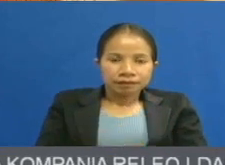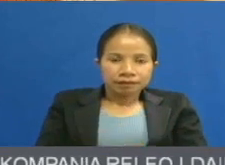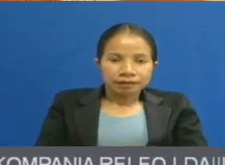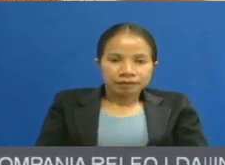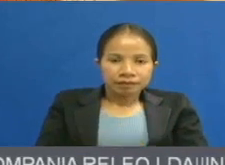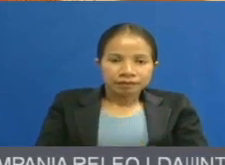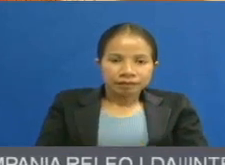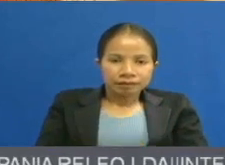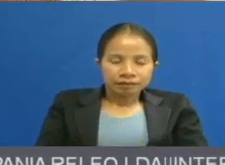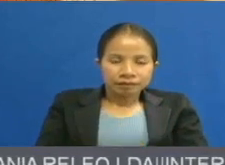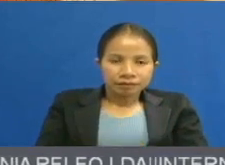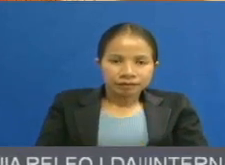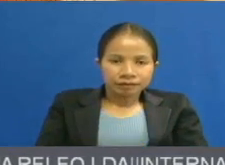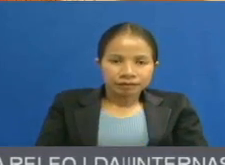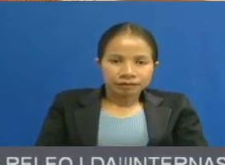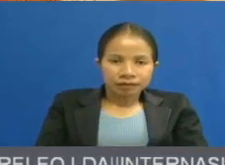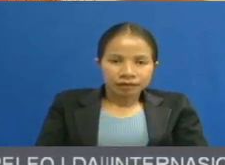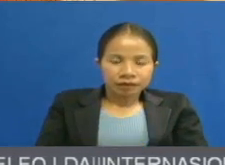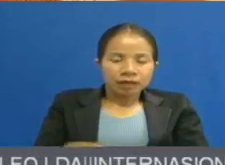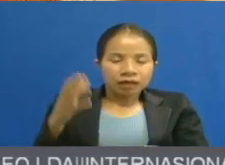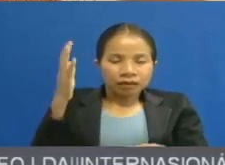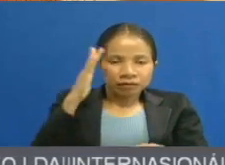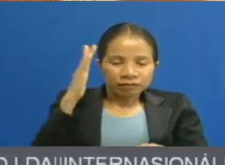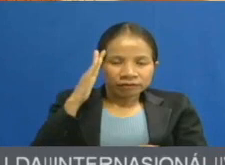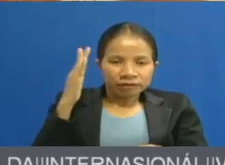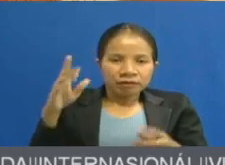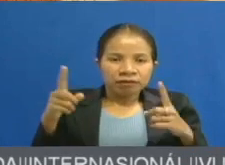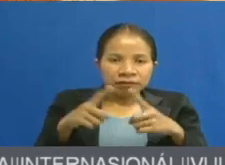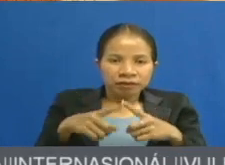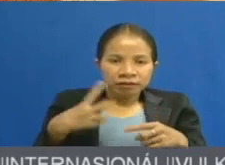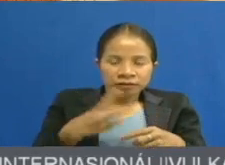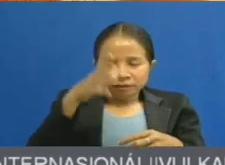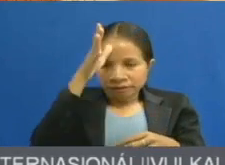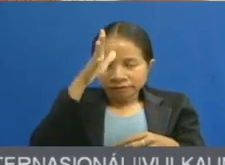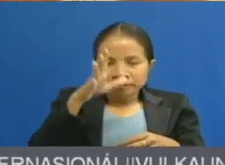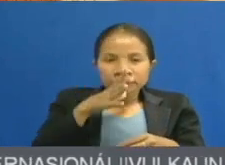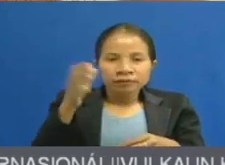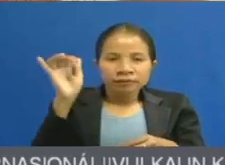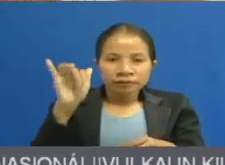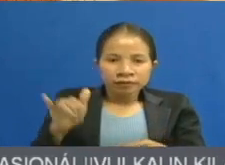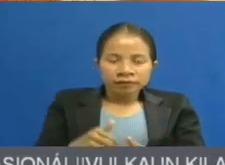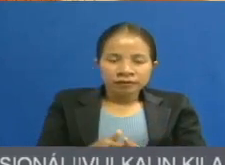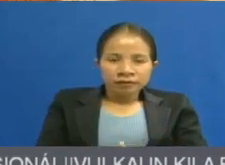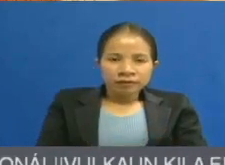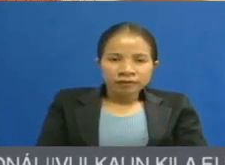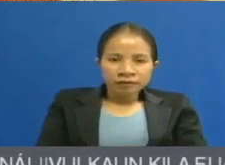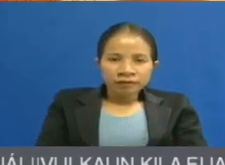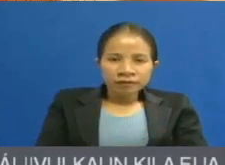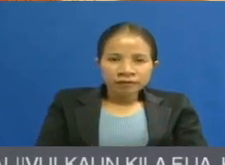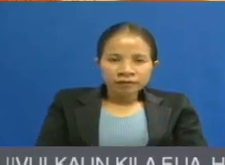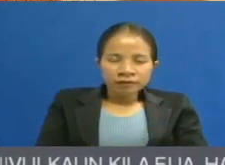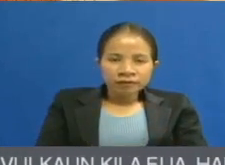consulta a sua boa noite para que tenha ido a mansir a nível para cumprir para poder